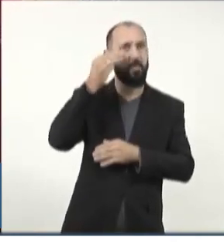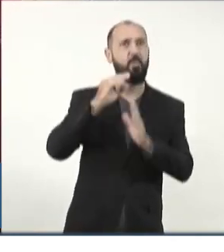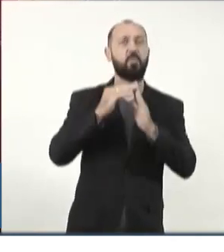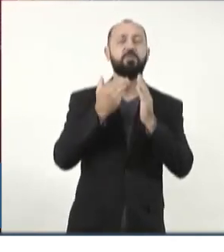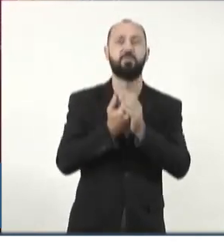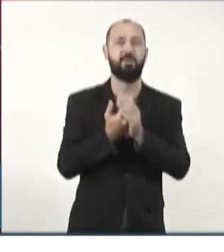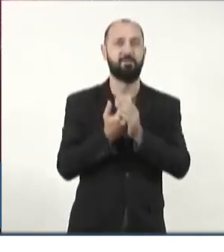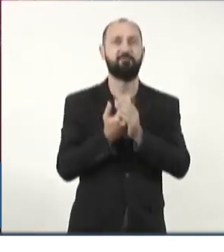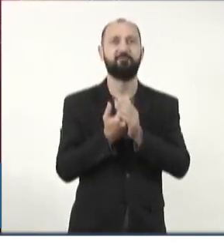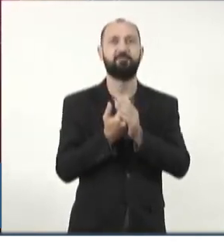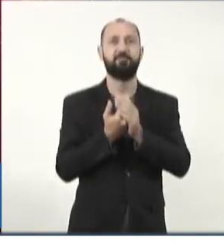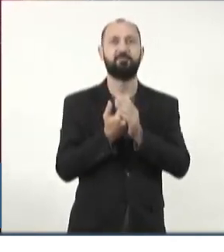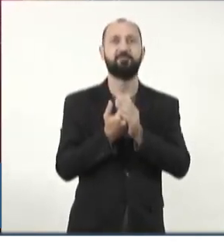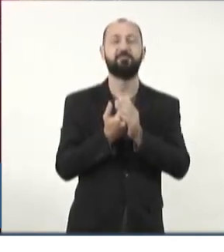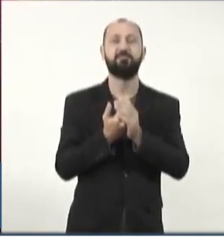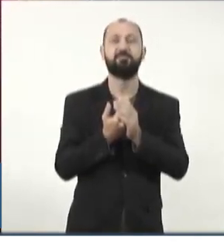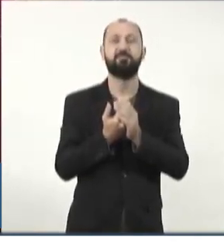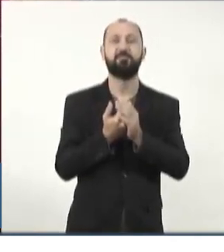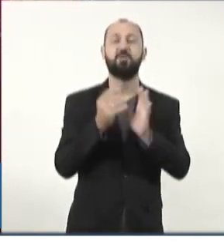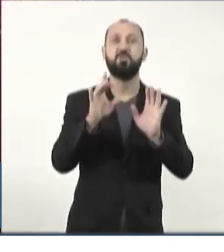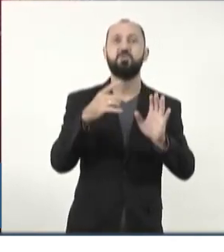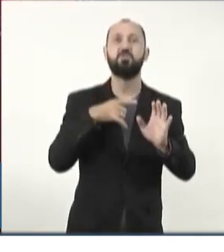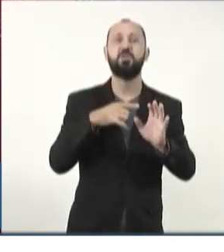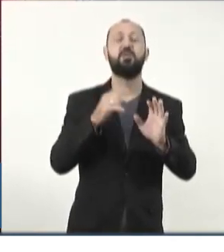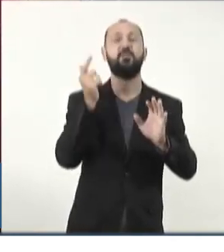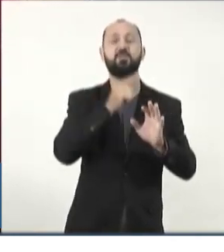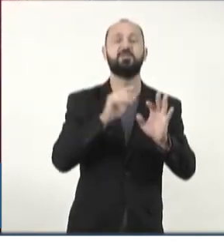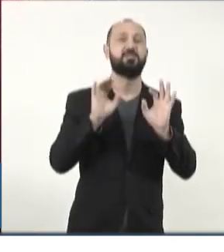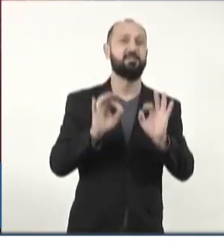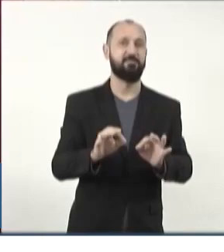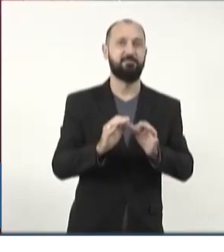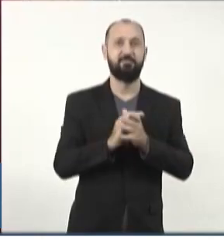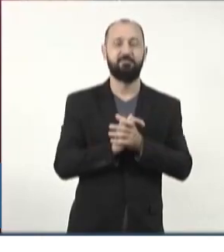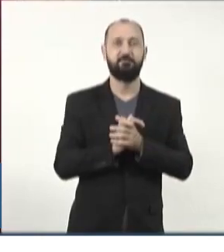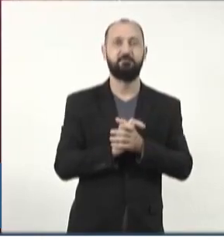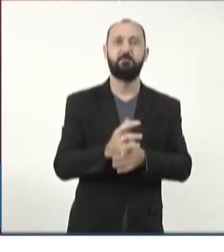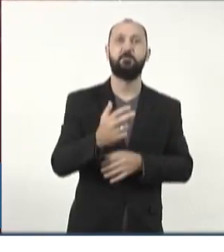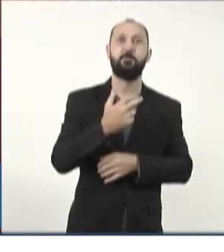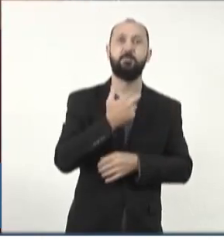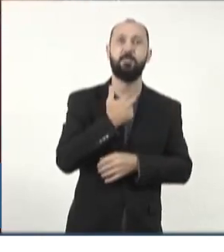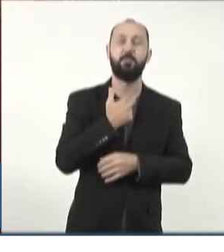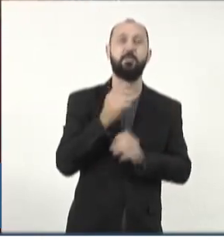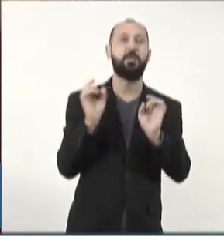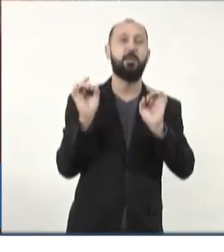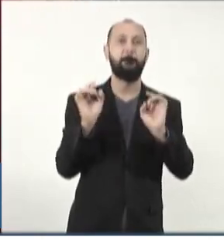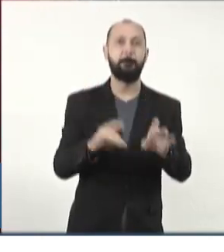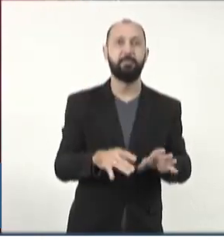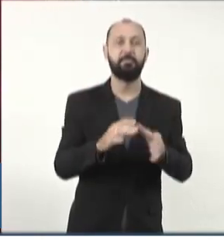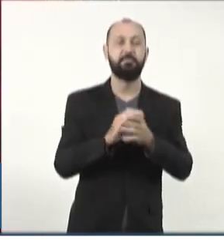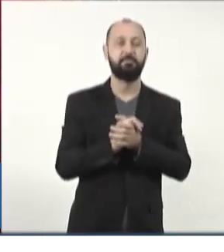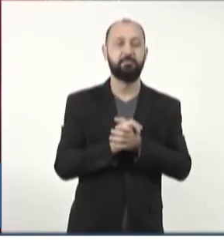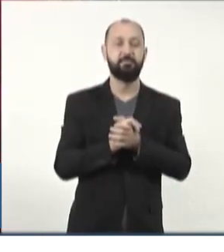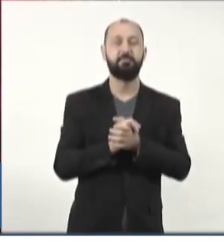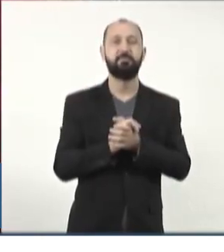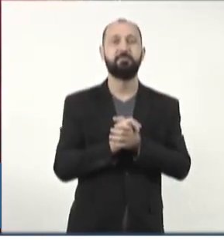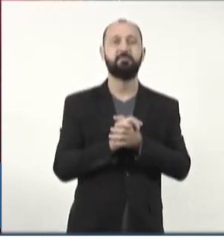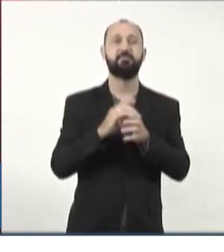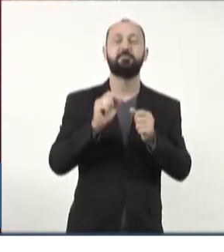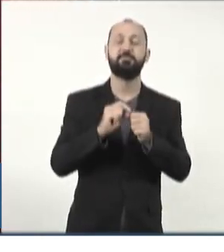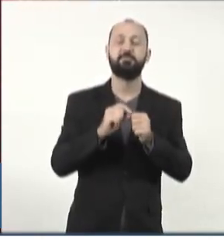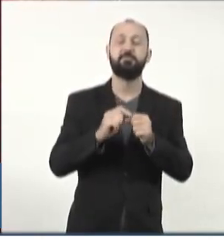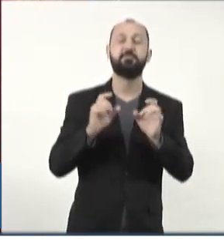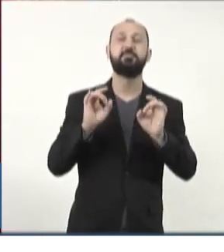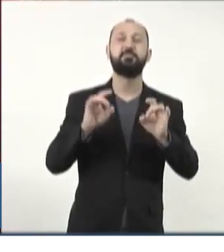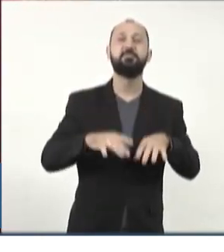escola, então só tem que dar certo. Então nós não podemos desistir, não podemos